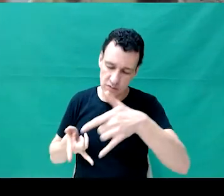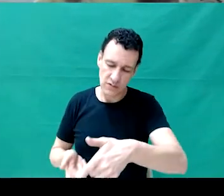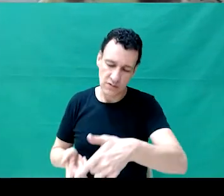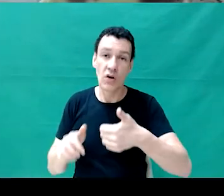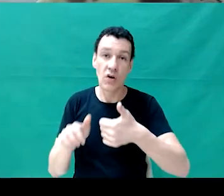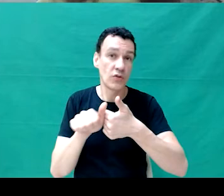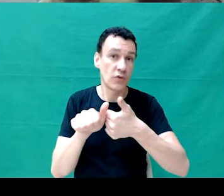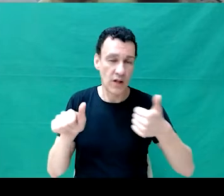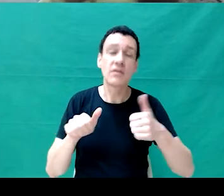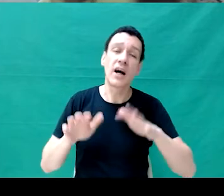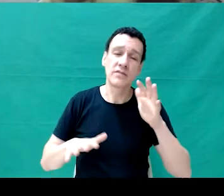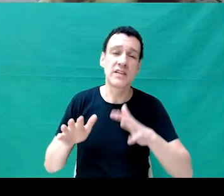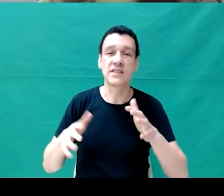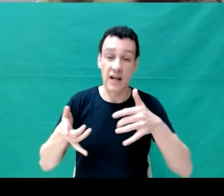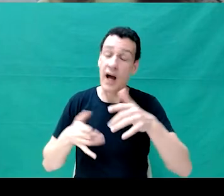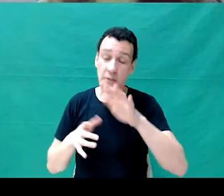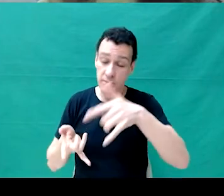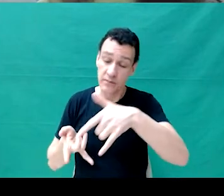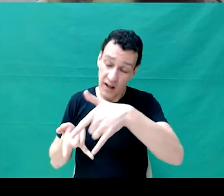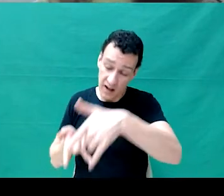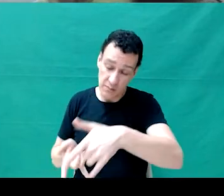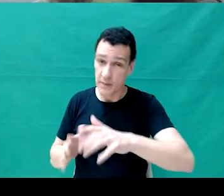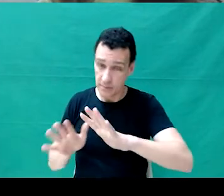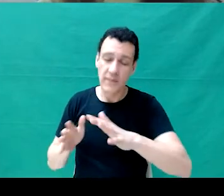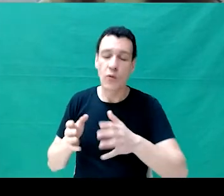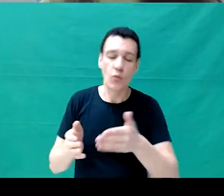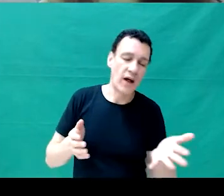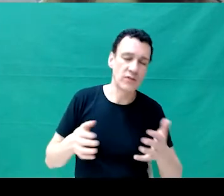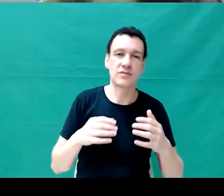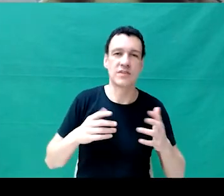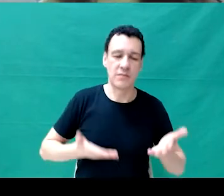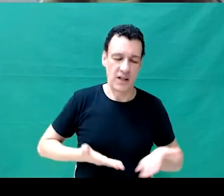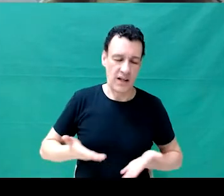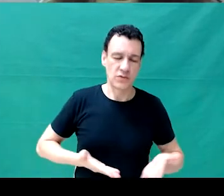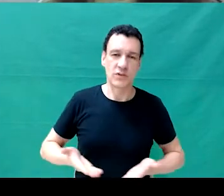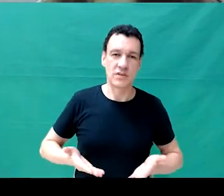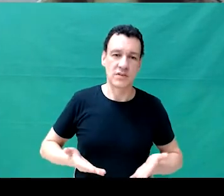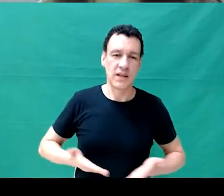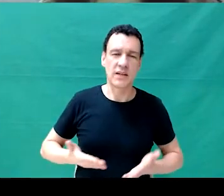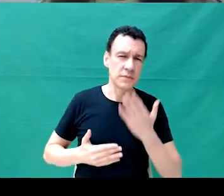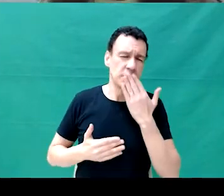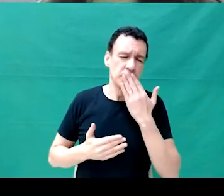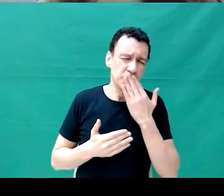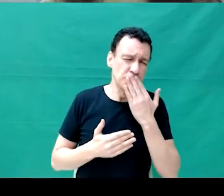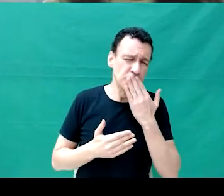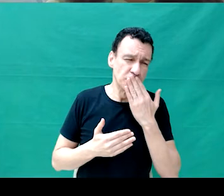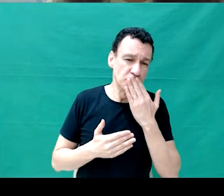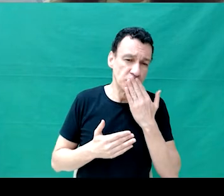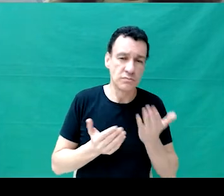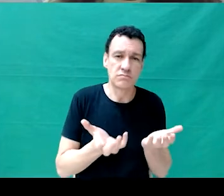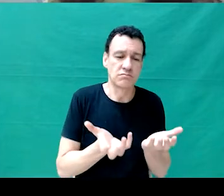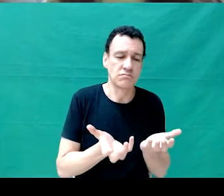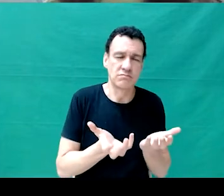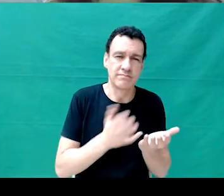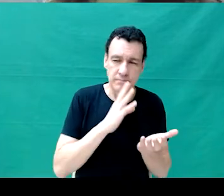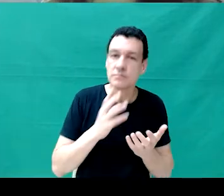Então, ele ficava lá em pé, segurando algo, e ele não poderia fazer nenhum barulho. Se ele fizesse, ele seria